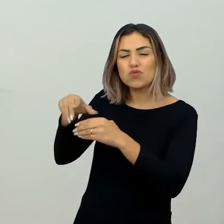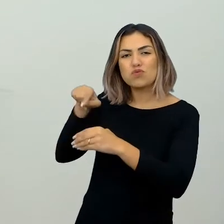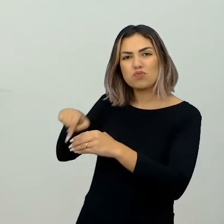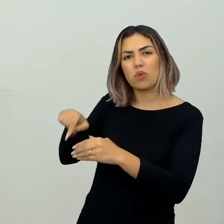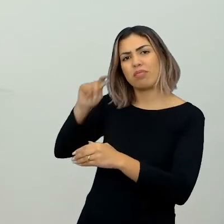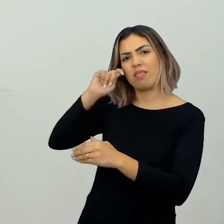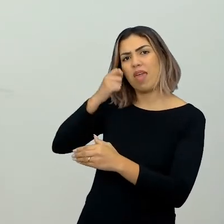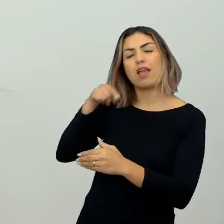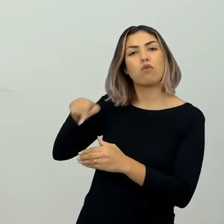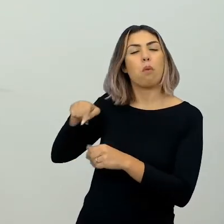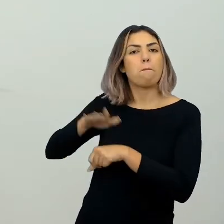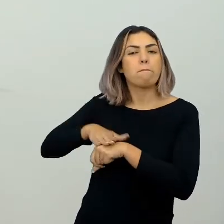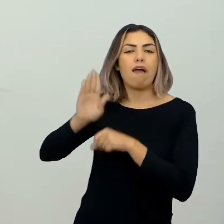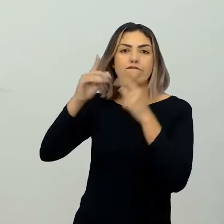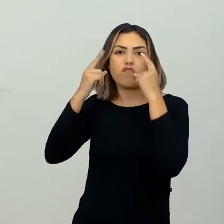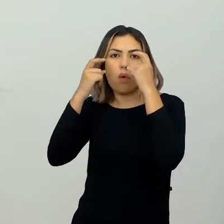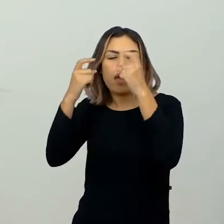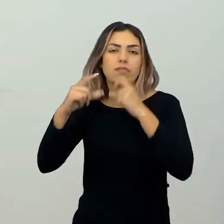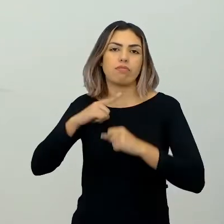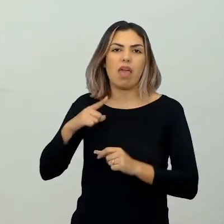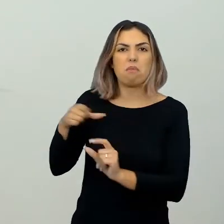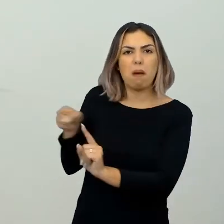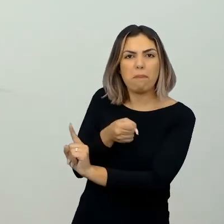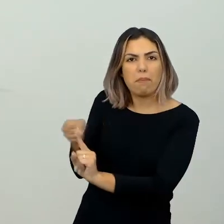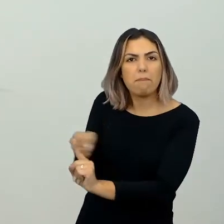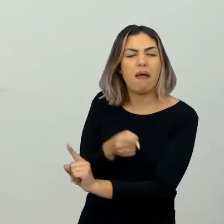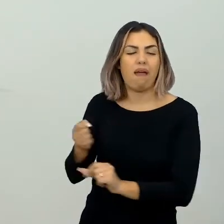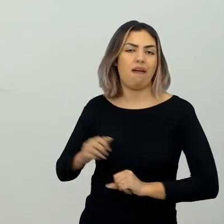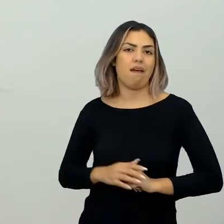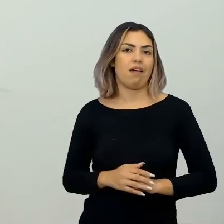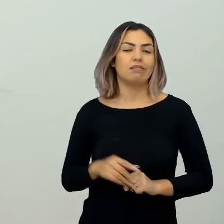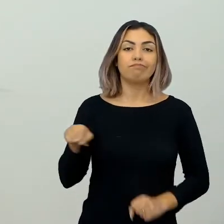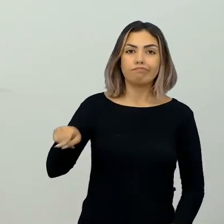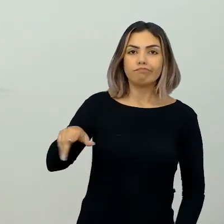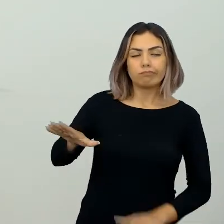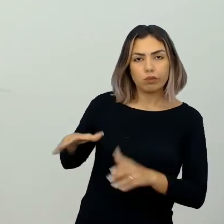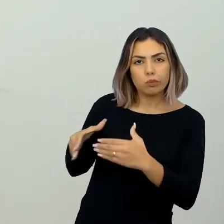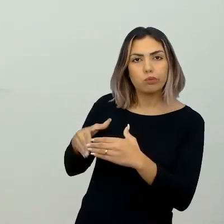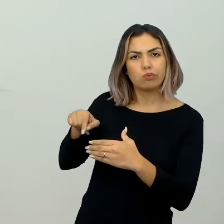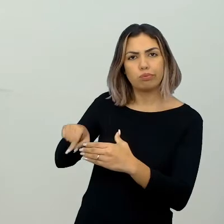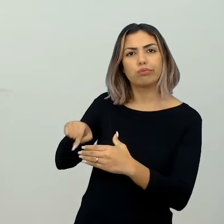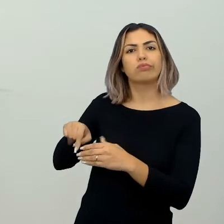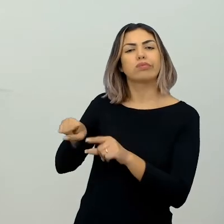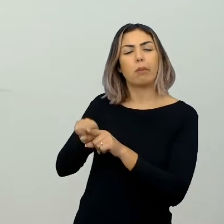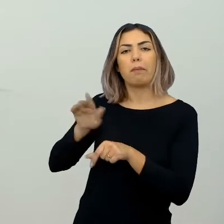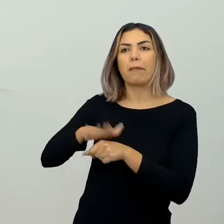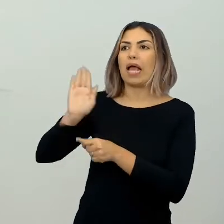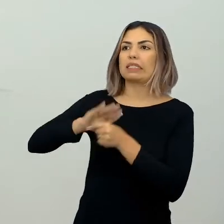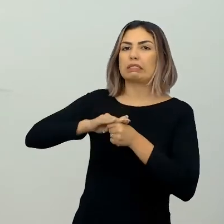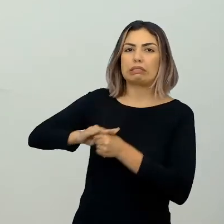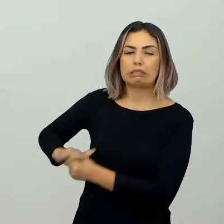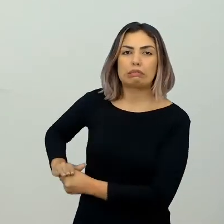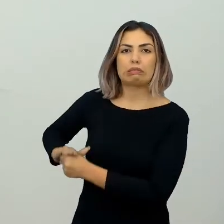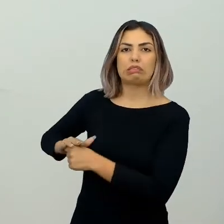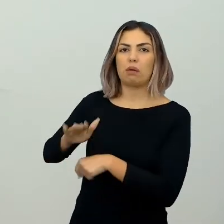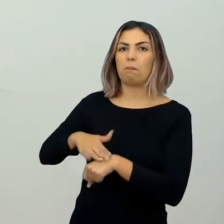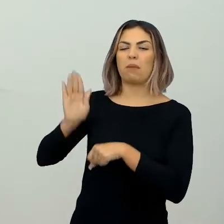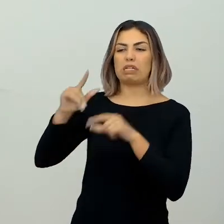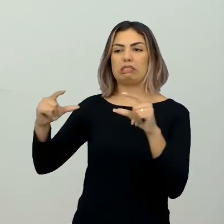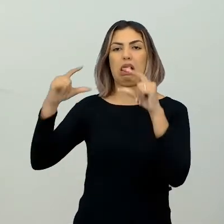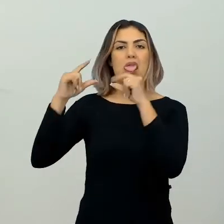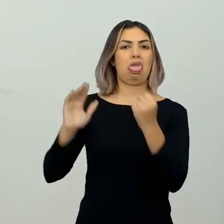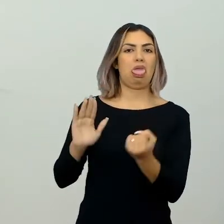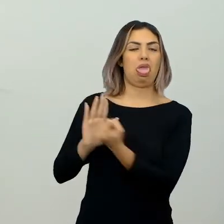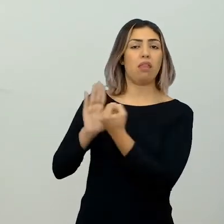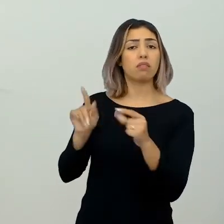maiores vítimas de violências. As pessoas são esses grupos que também são mais estigmatizados, né? A gente vê